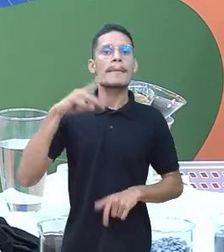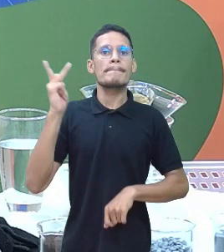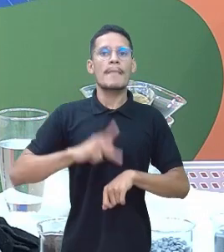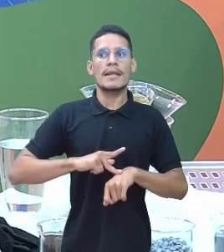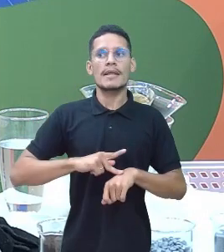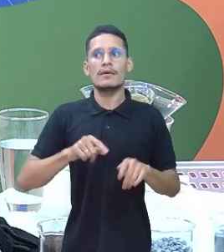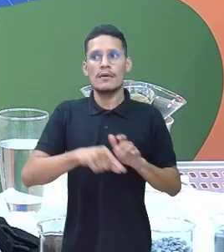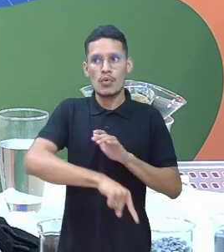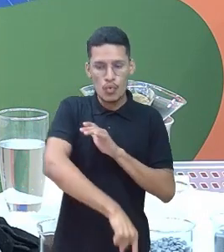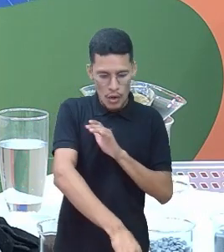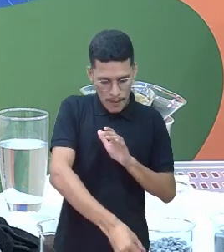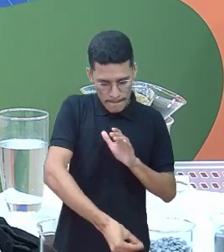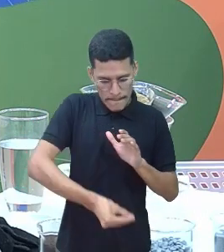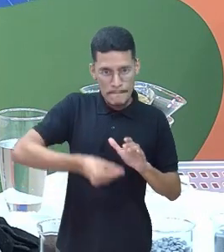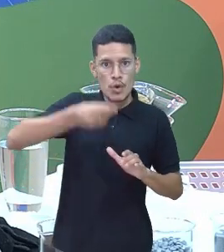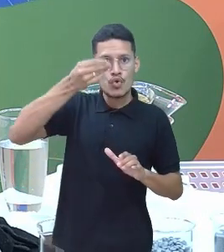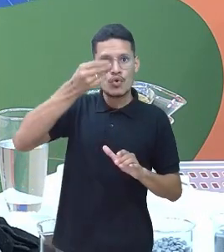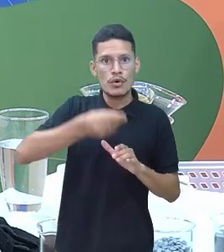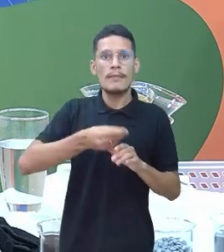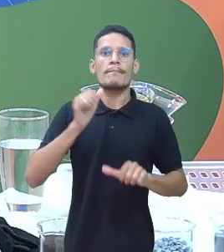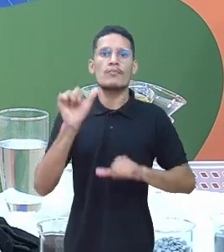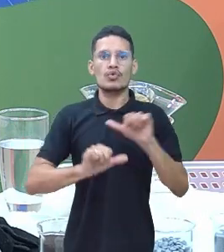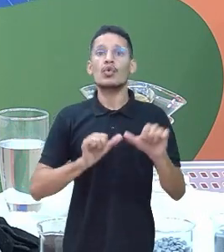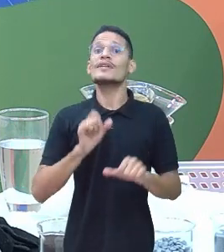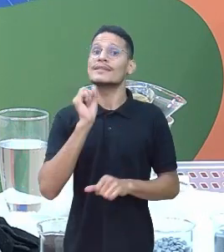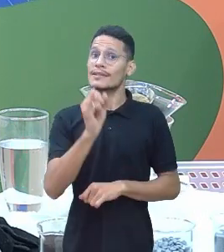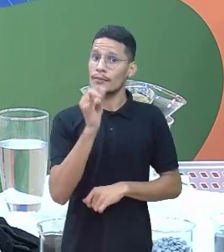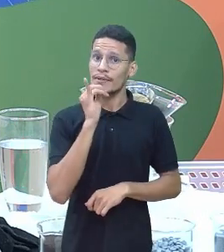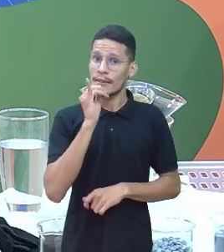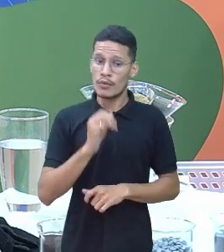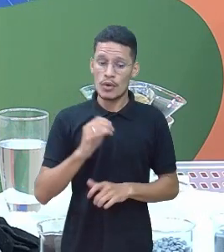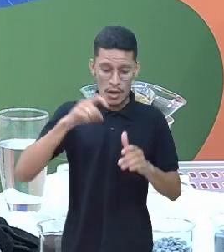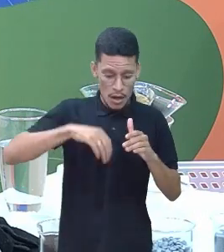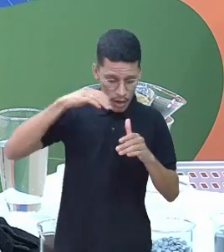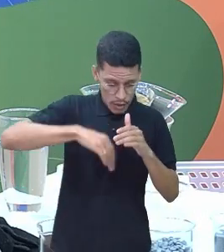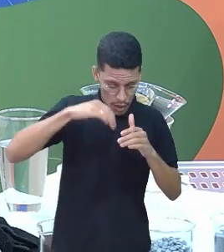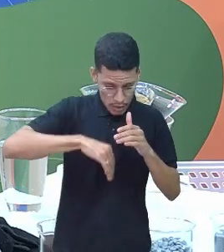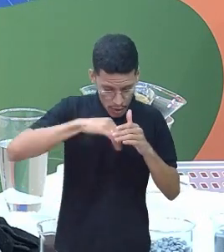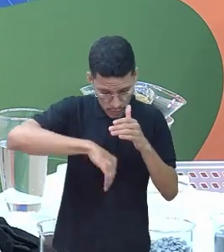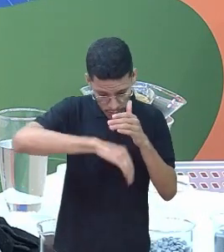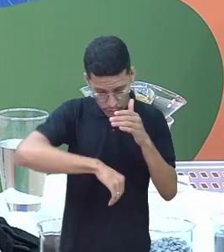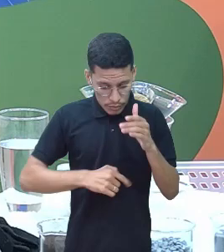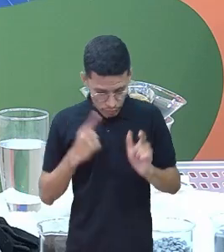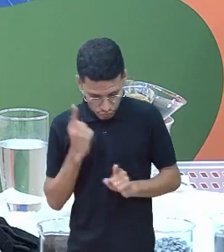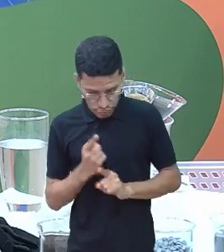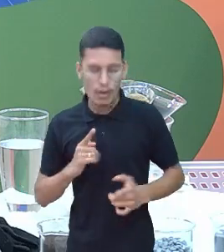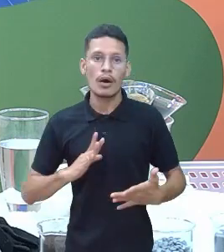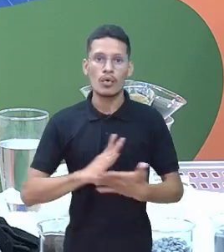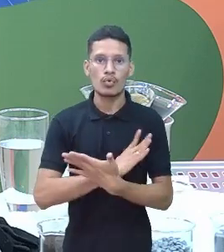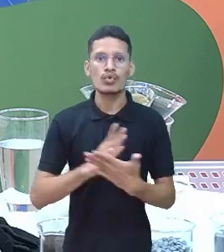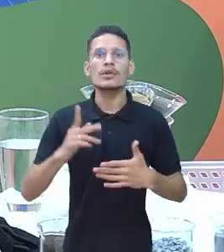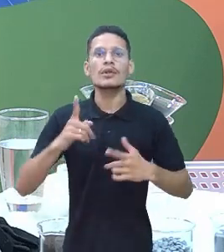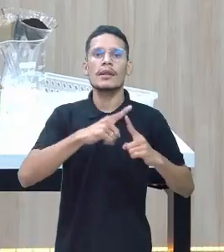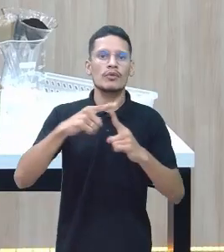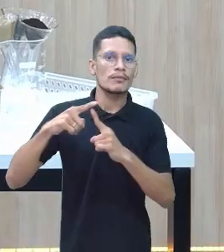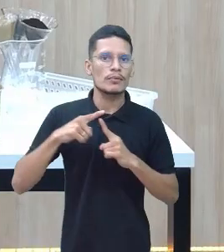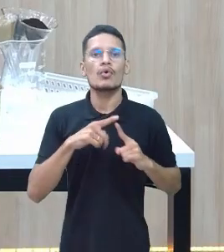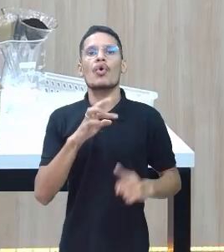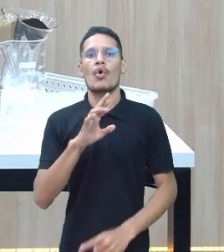pouco para cima. Por isso que às vezes só em cavar um pequeno buraco, você já pode encontrar alguns tipos de rocha, ok?